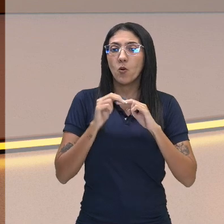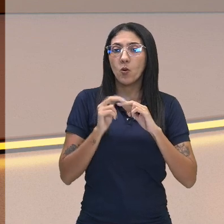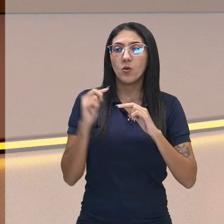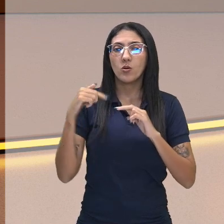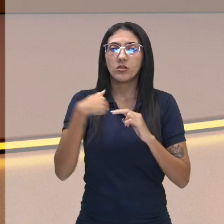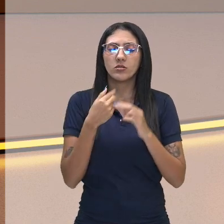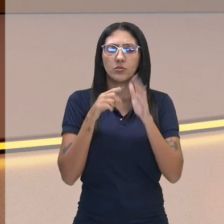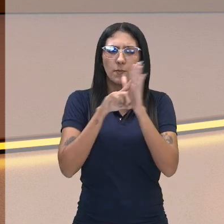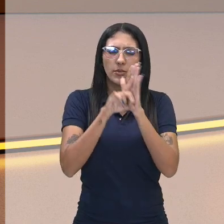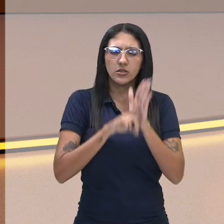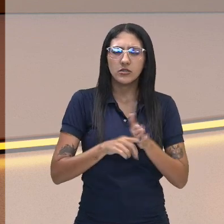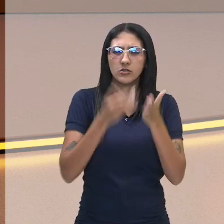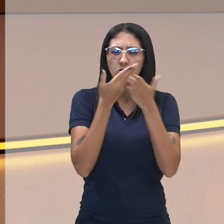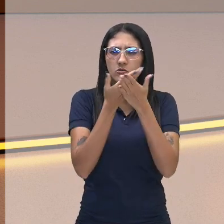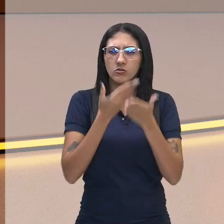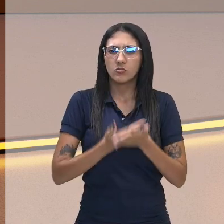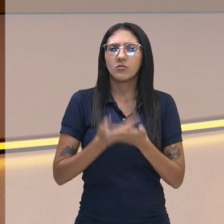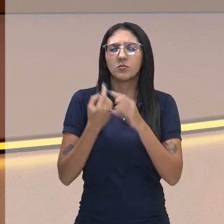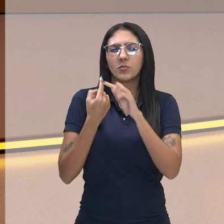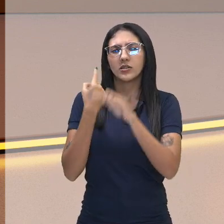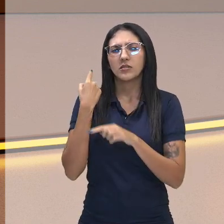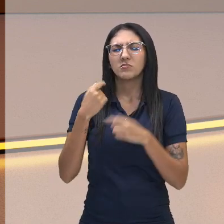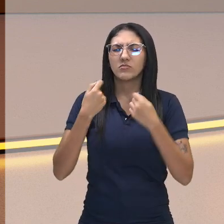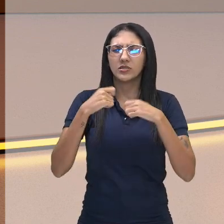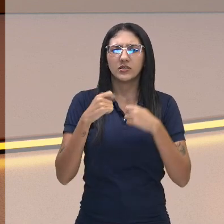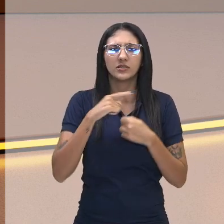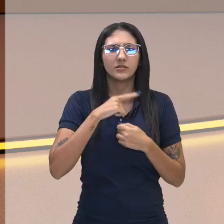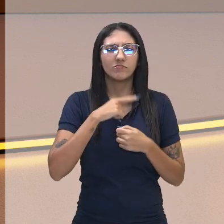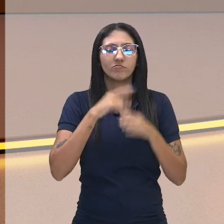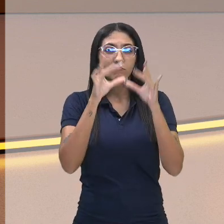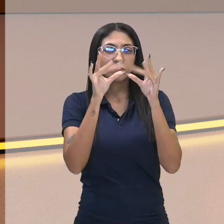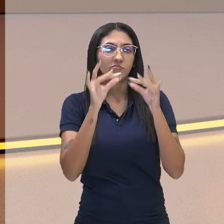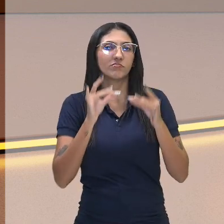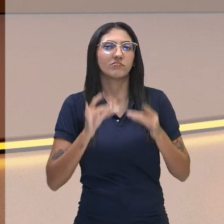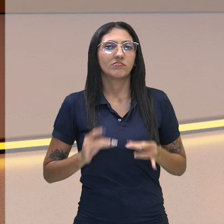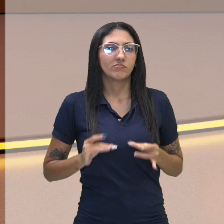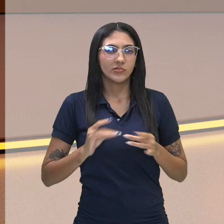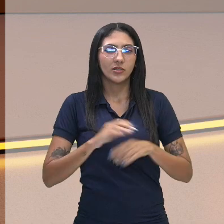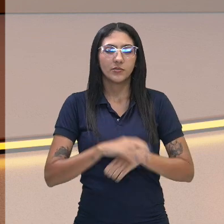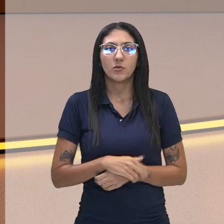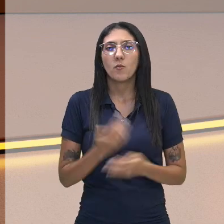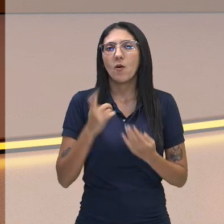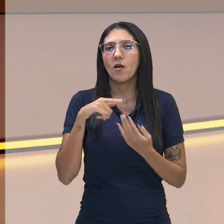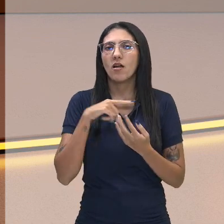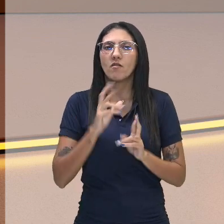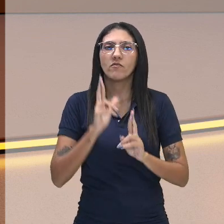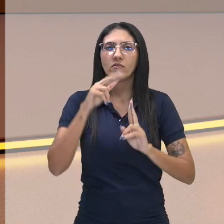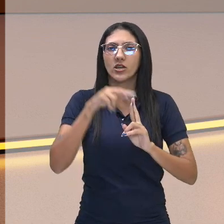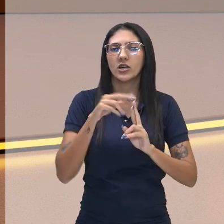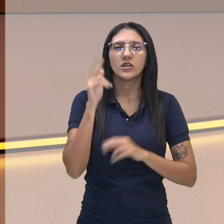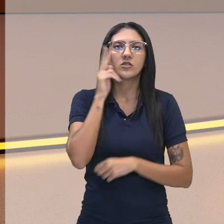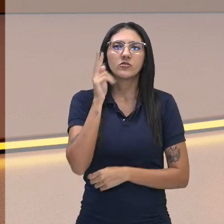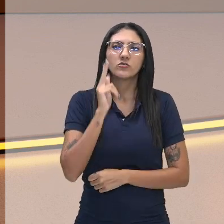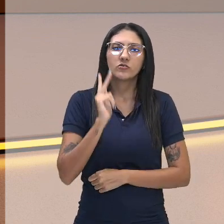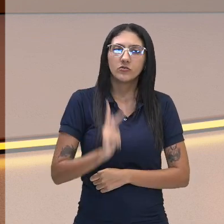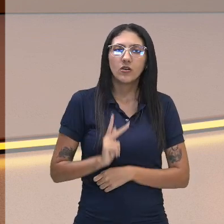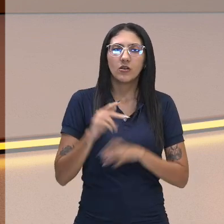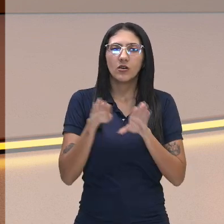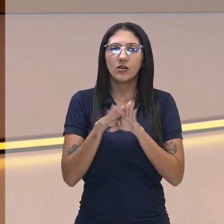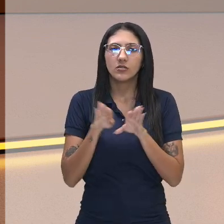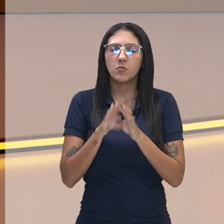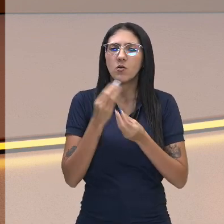passado, ele tem que estar muito bem apurado, diante das fontes históricas, das